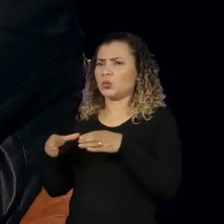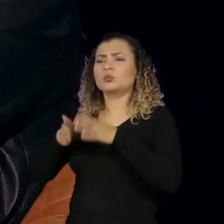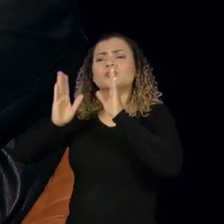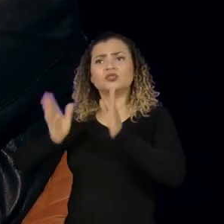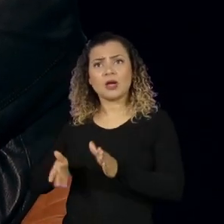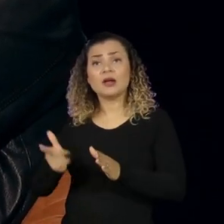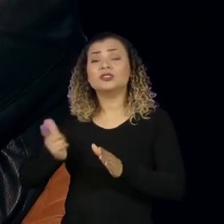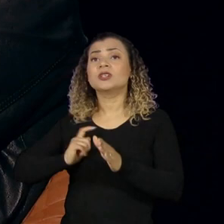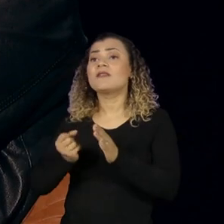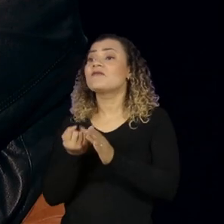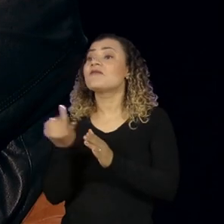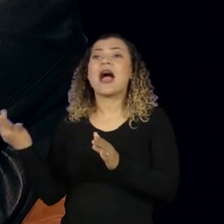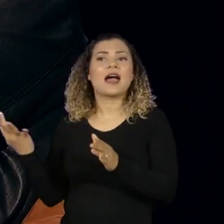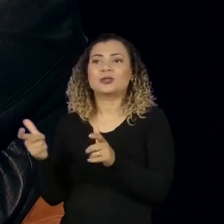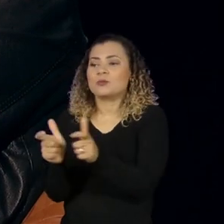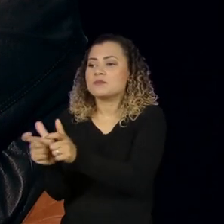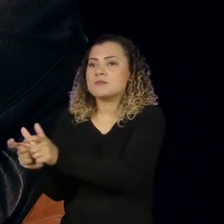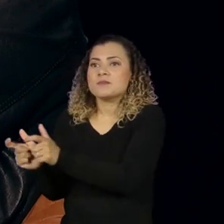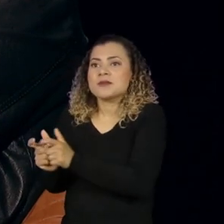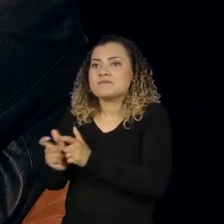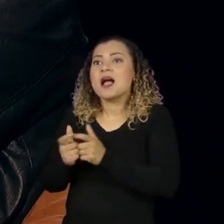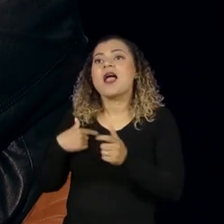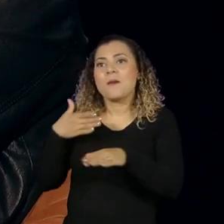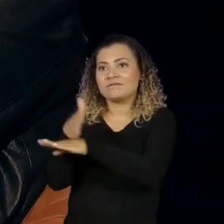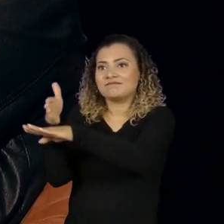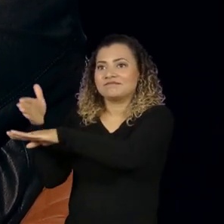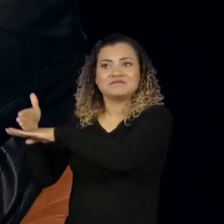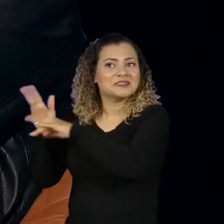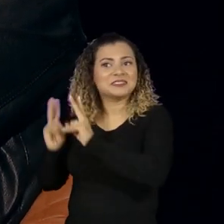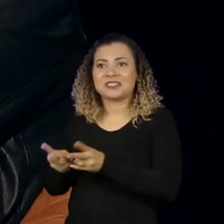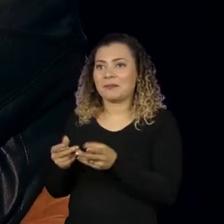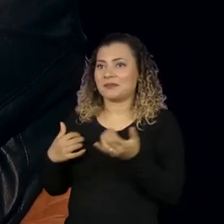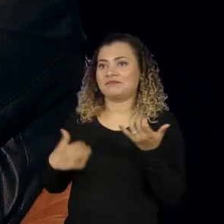tive várias pequenas bandas em Londrina, toquei em várias pequenas bandas.